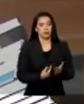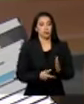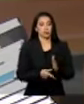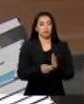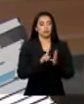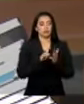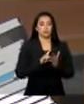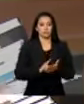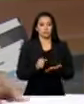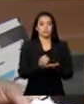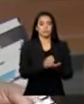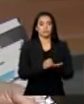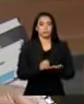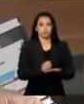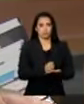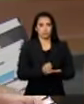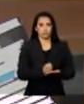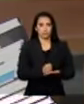fundamental.